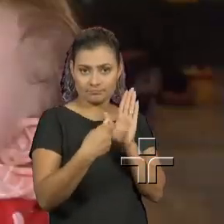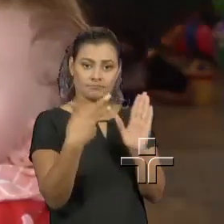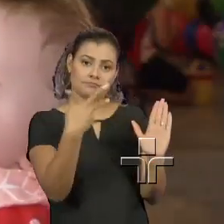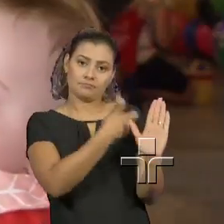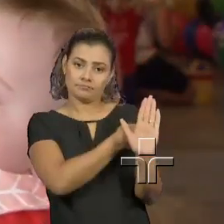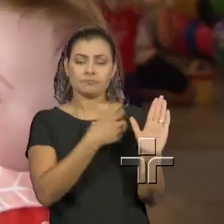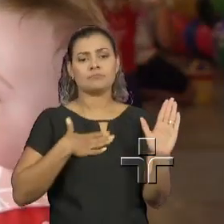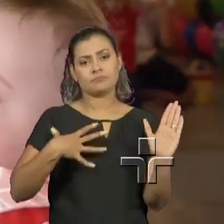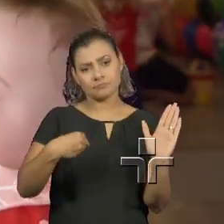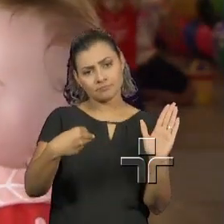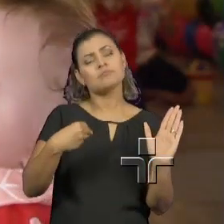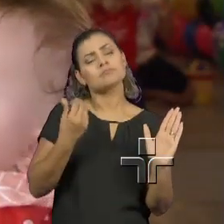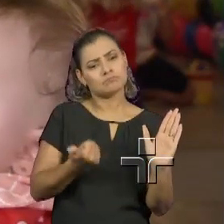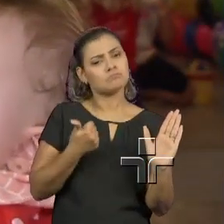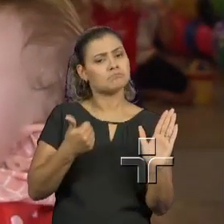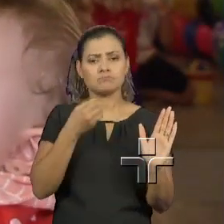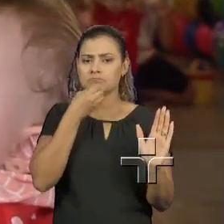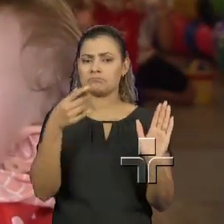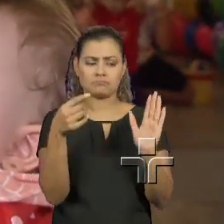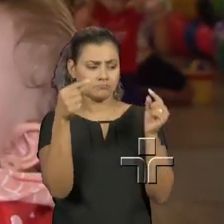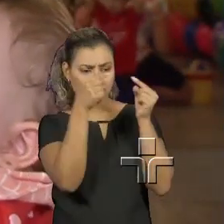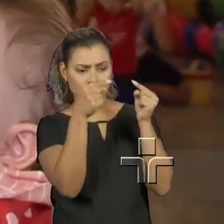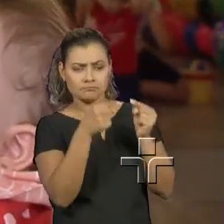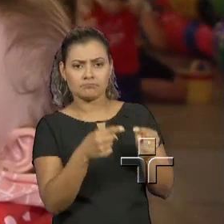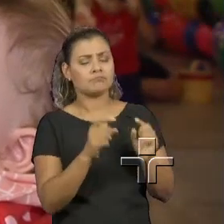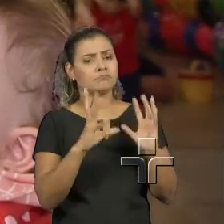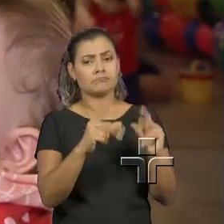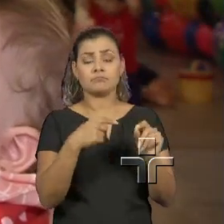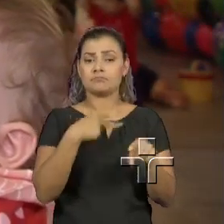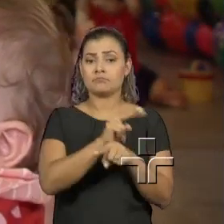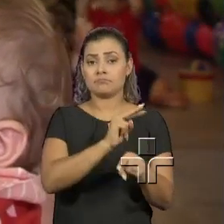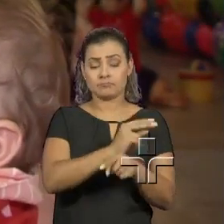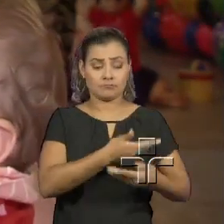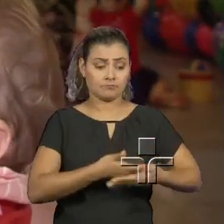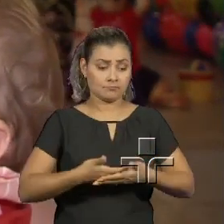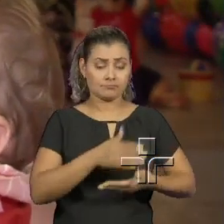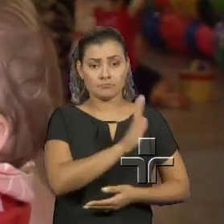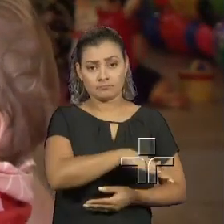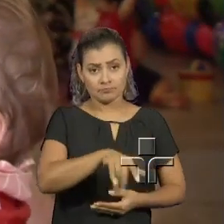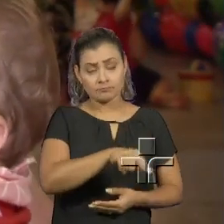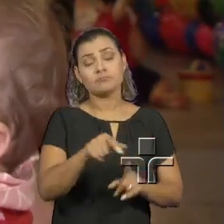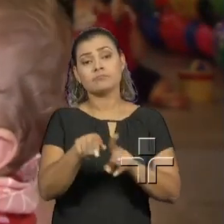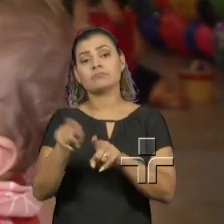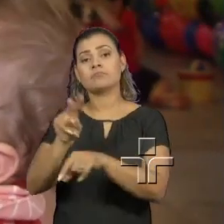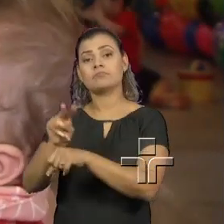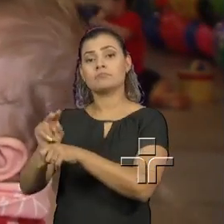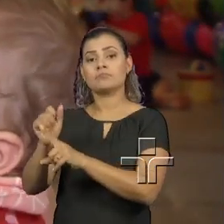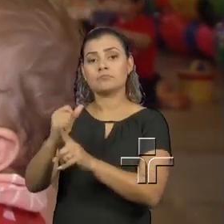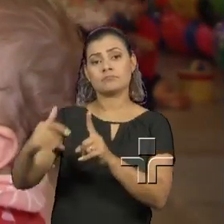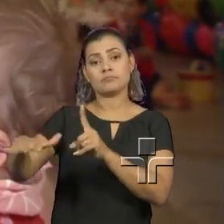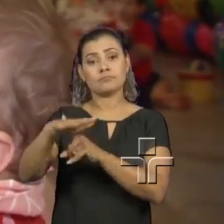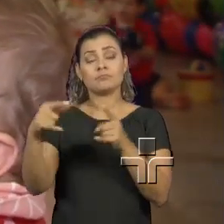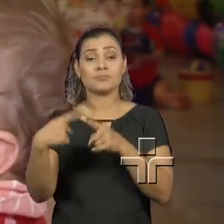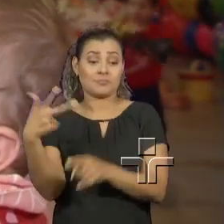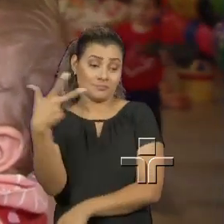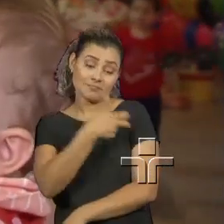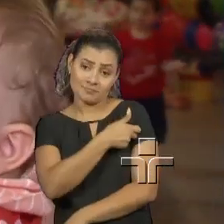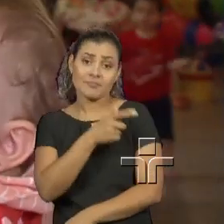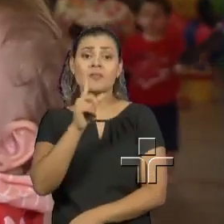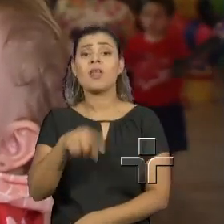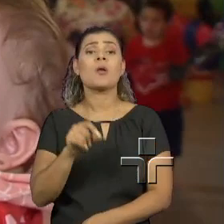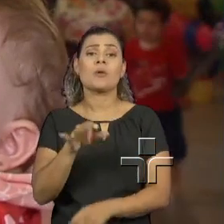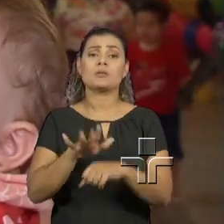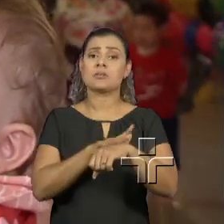dia. Eu acho importante para proteger a criança e para proteger a sociedade, né? Porque a vacinação, a gente viu com o